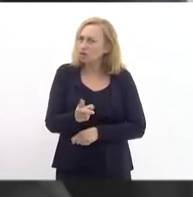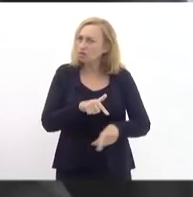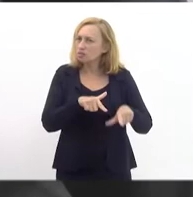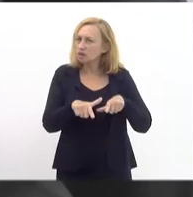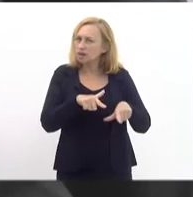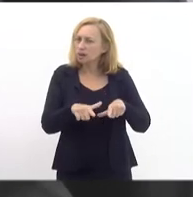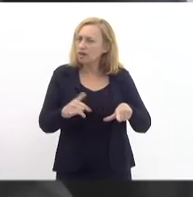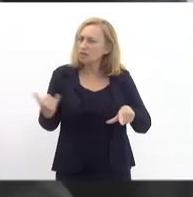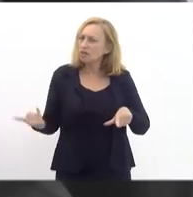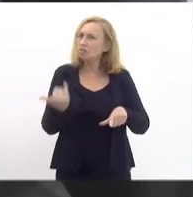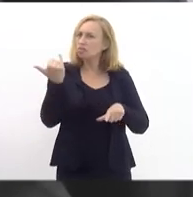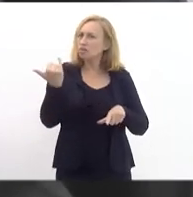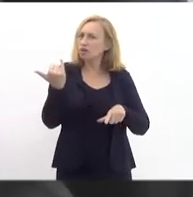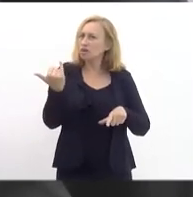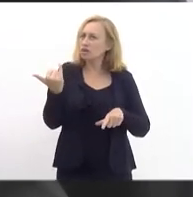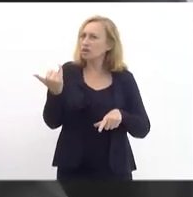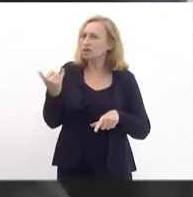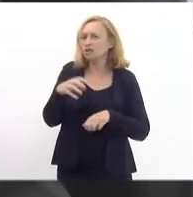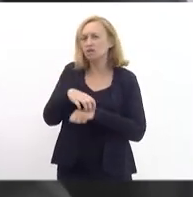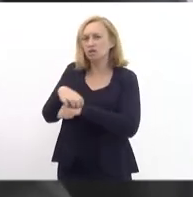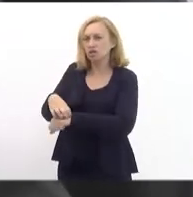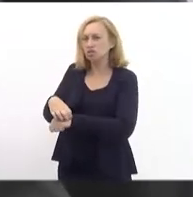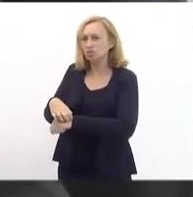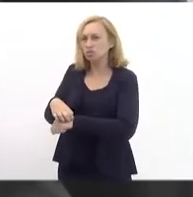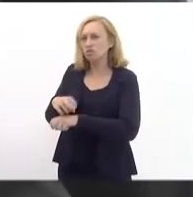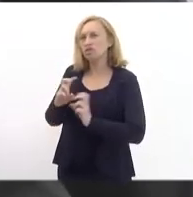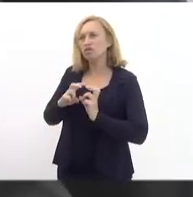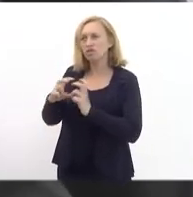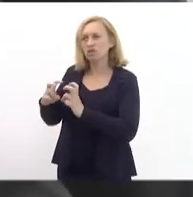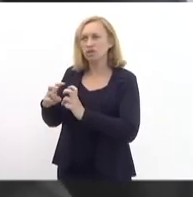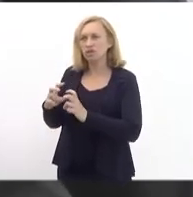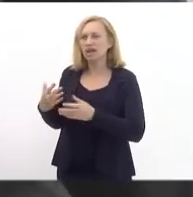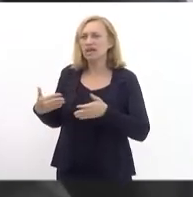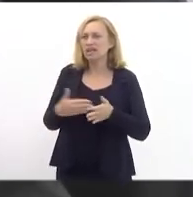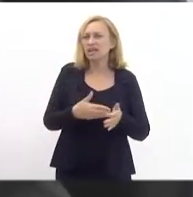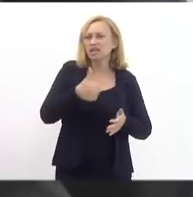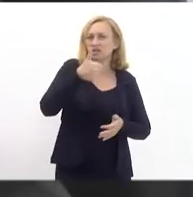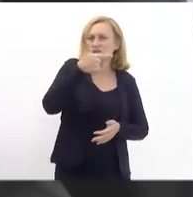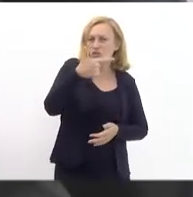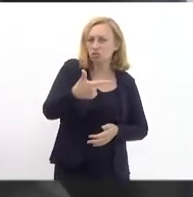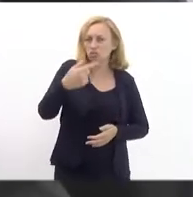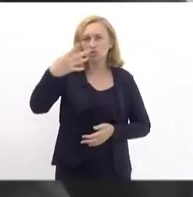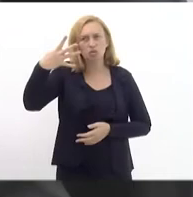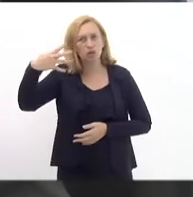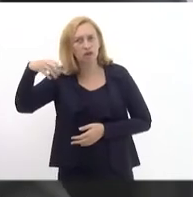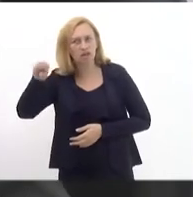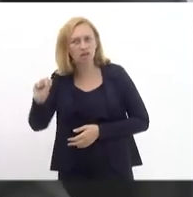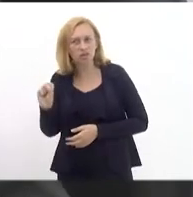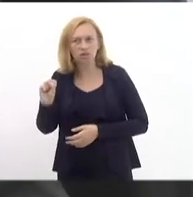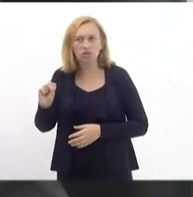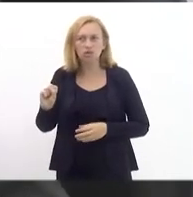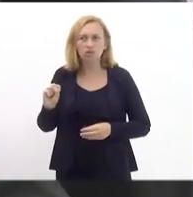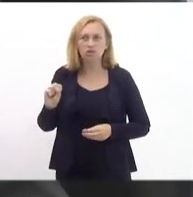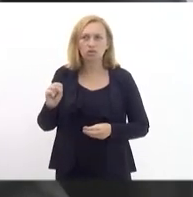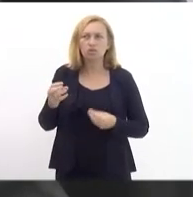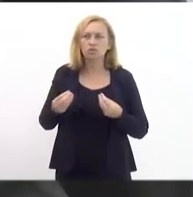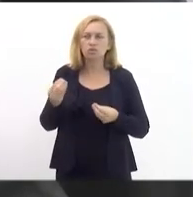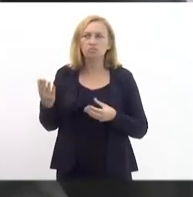importante, que é o serviço de transporte, no caso, transporte ferroviário, até 2048, como a concessionária que entrou em recuperação